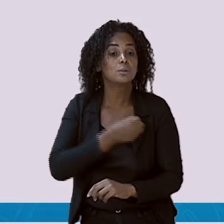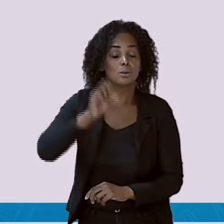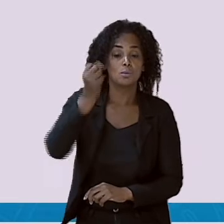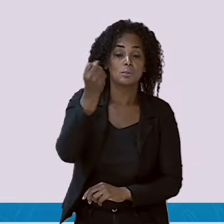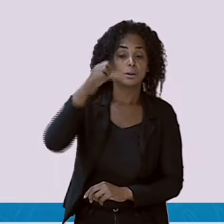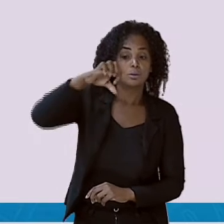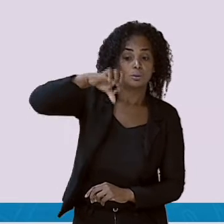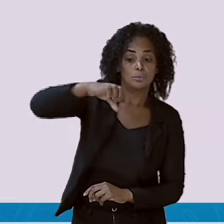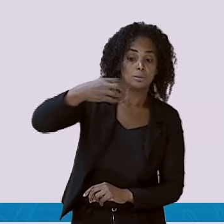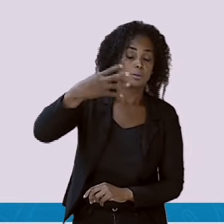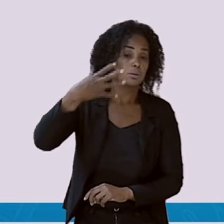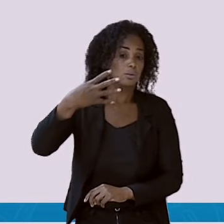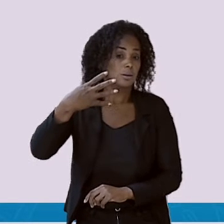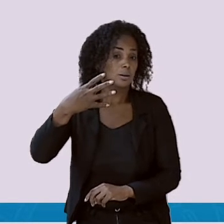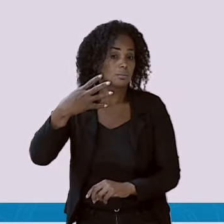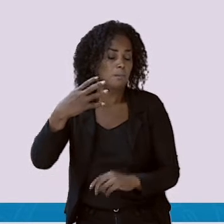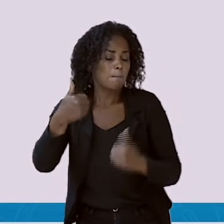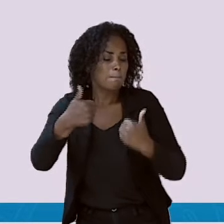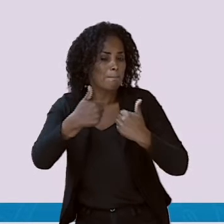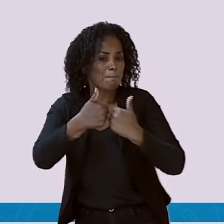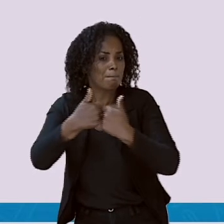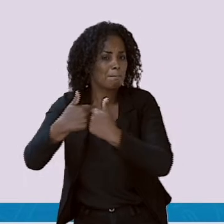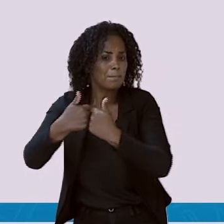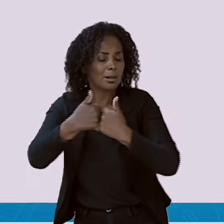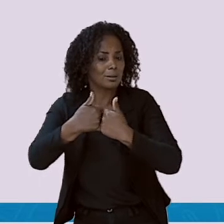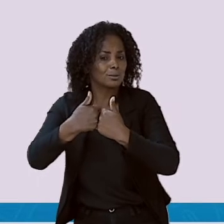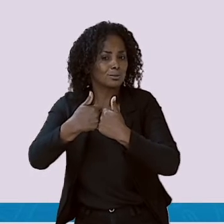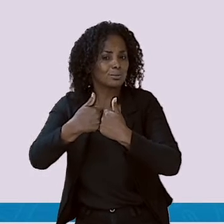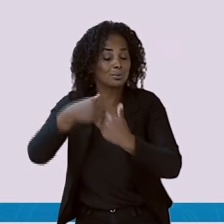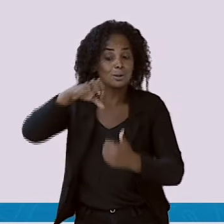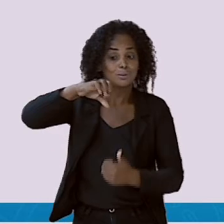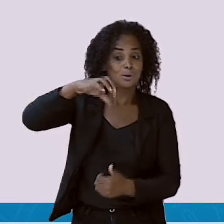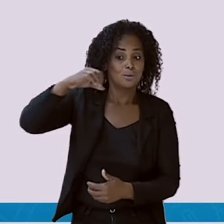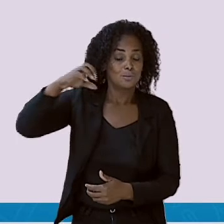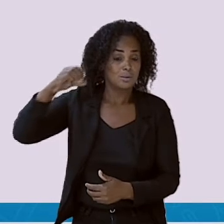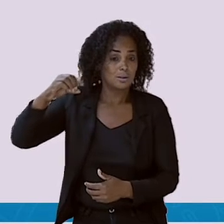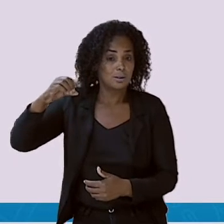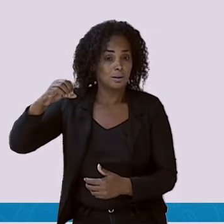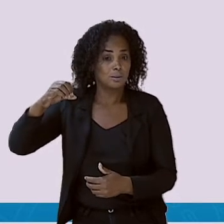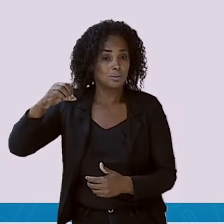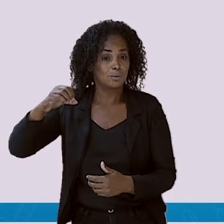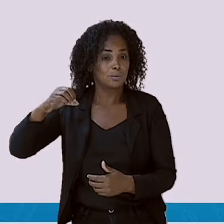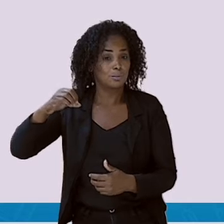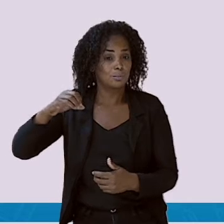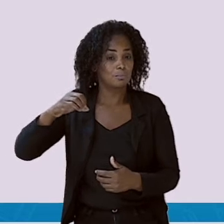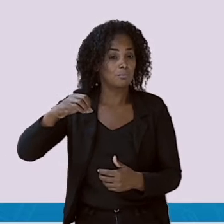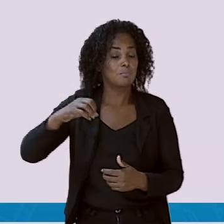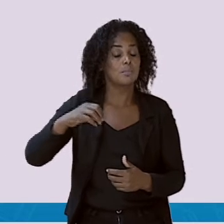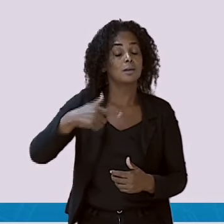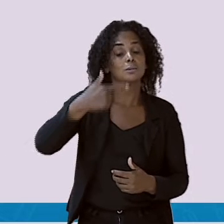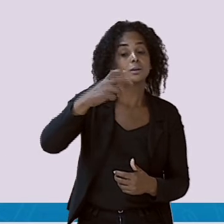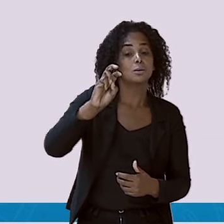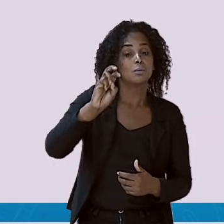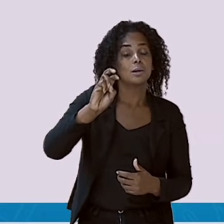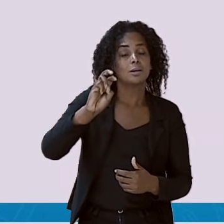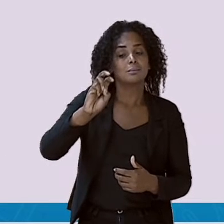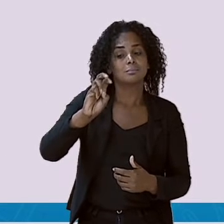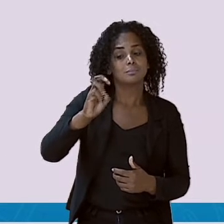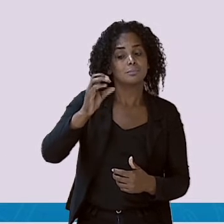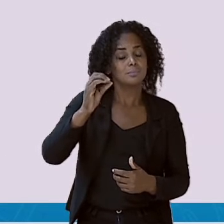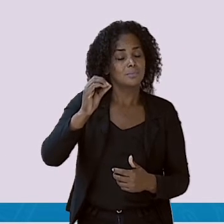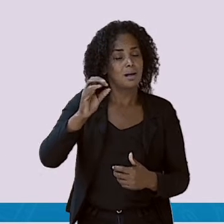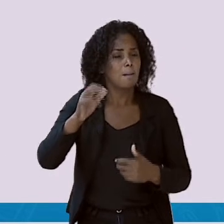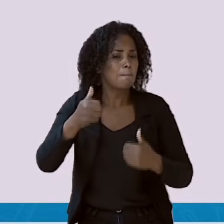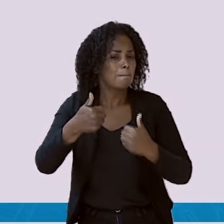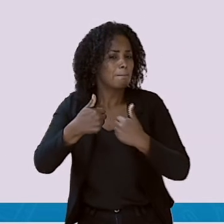894 é aproximadamente a 900. E 250 é aproximadamente a 300. E